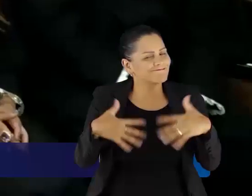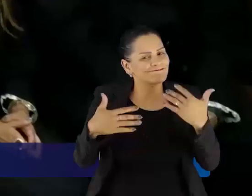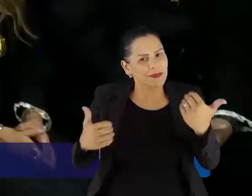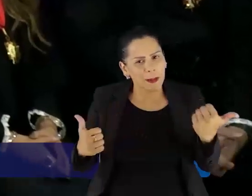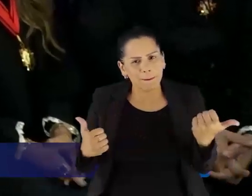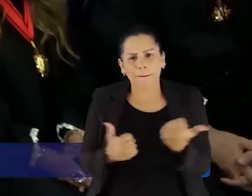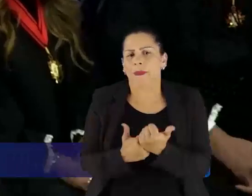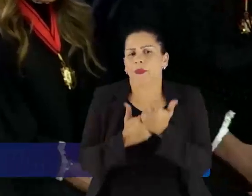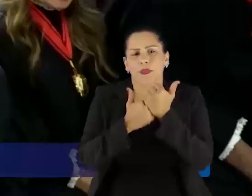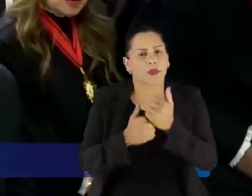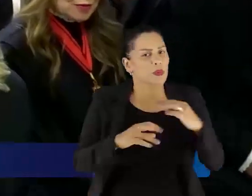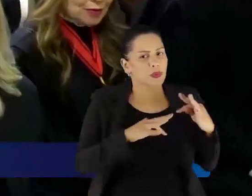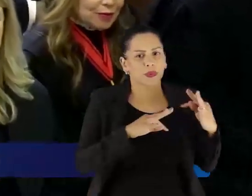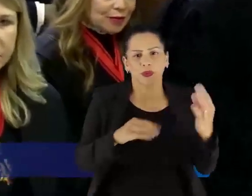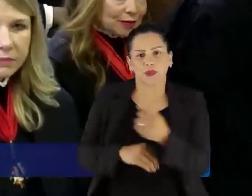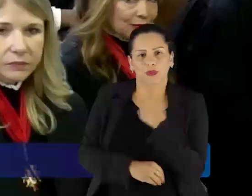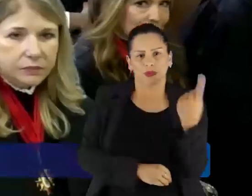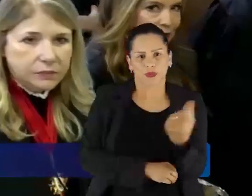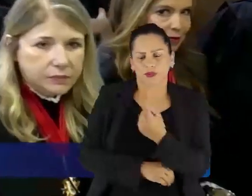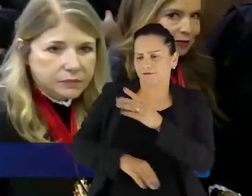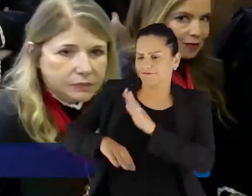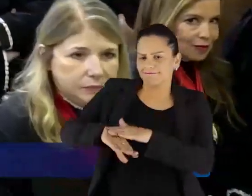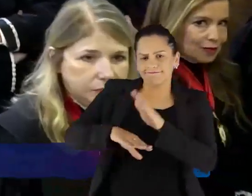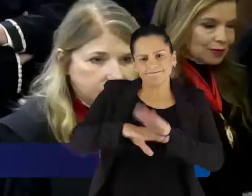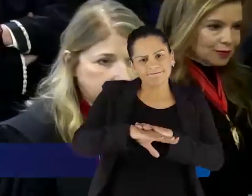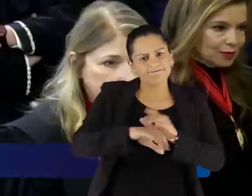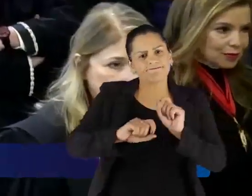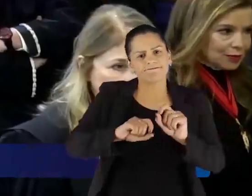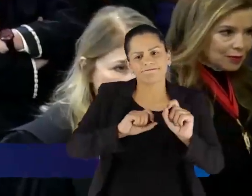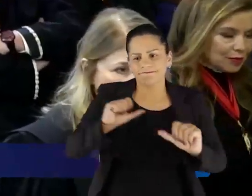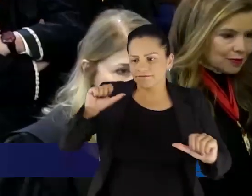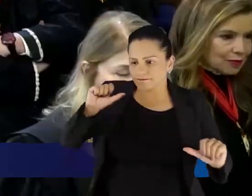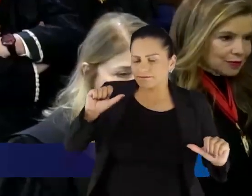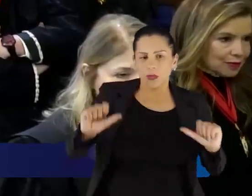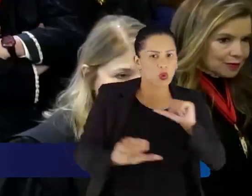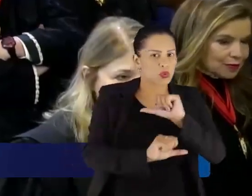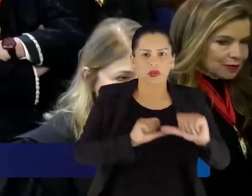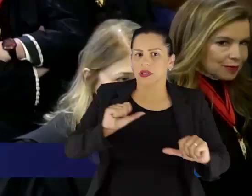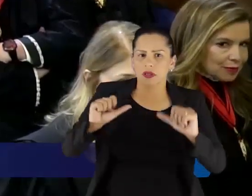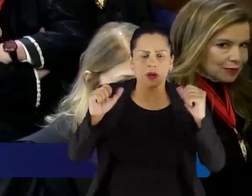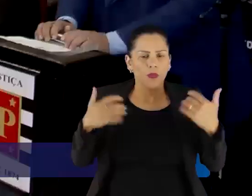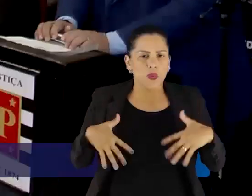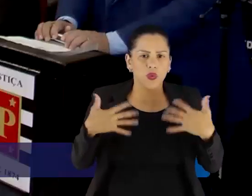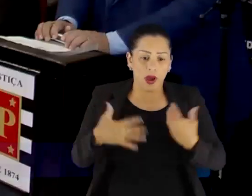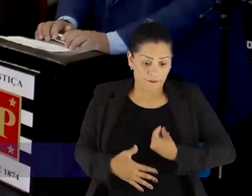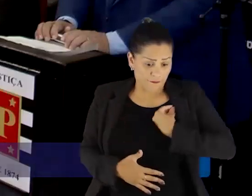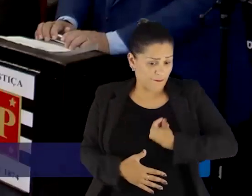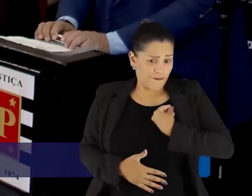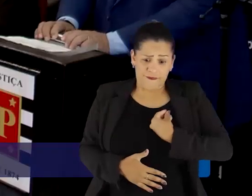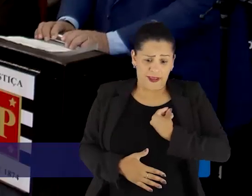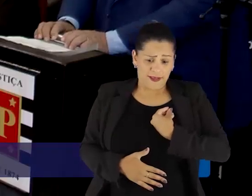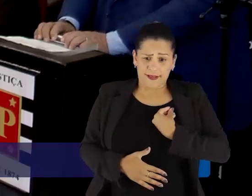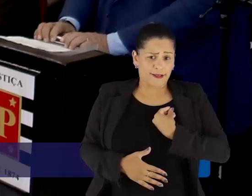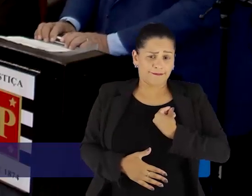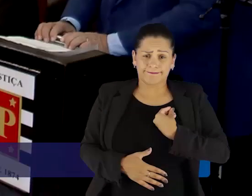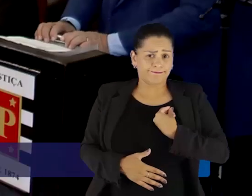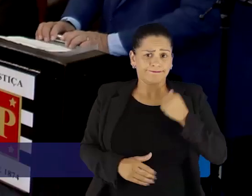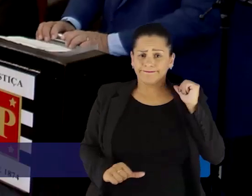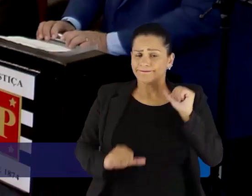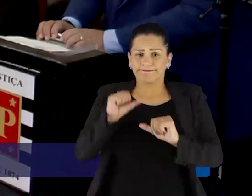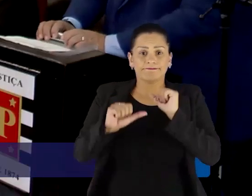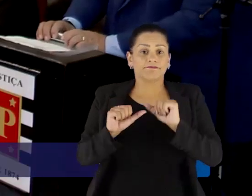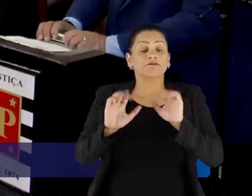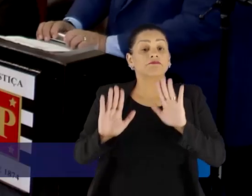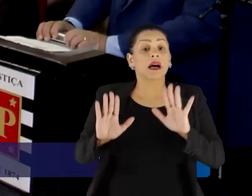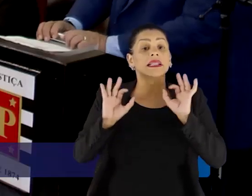suporte para todos nós que fizemos mudanças homéricas nas nossas vidas Mas podem ter certeza